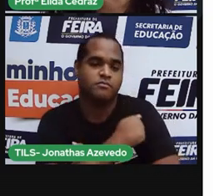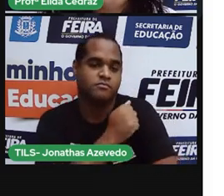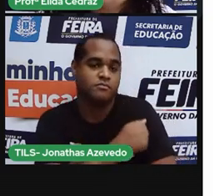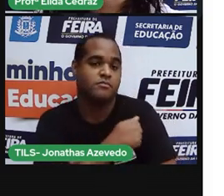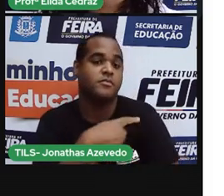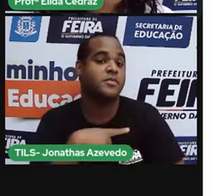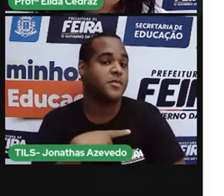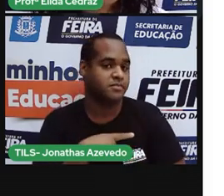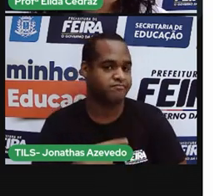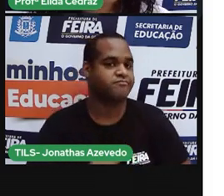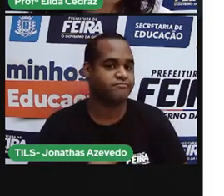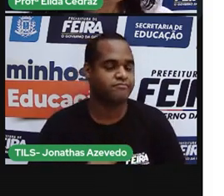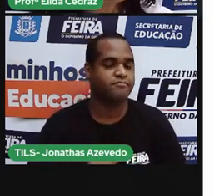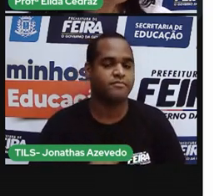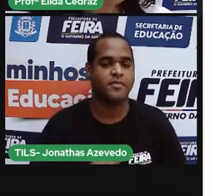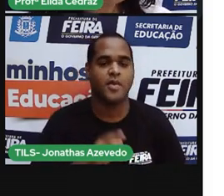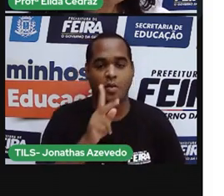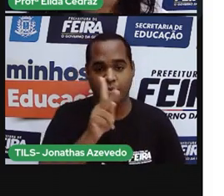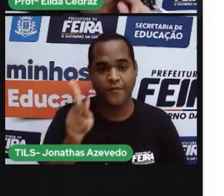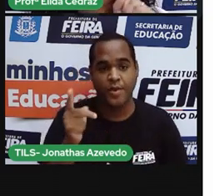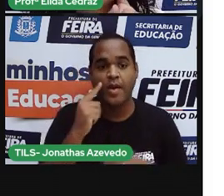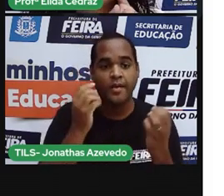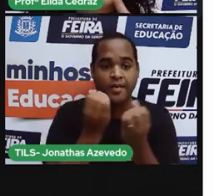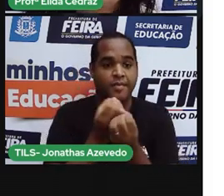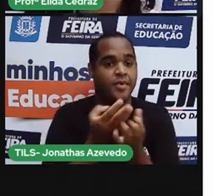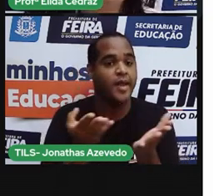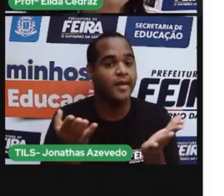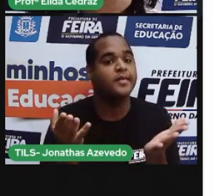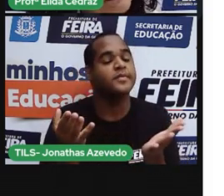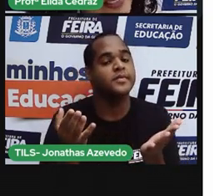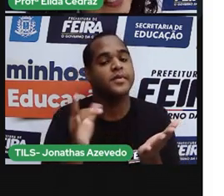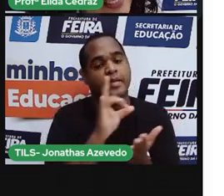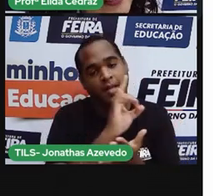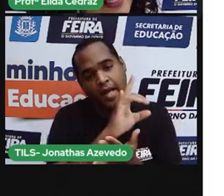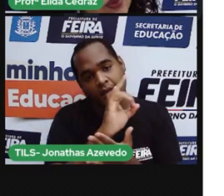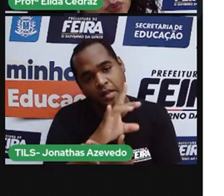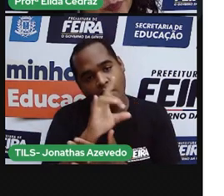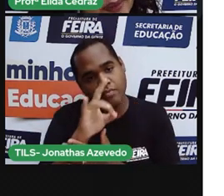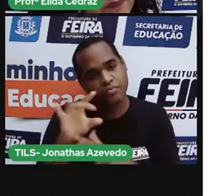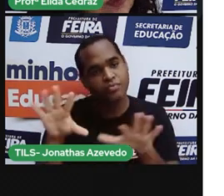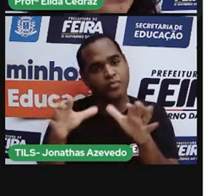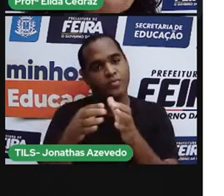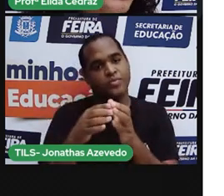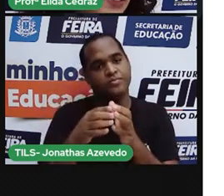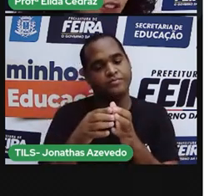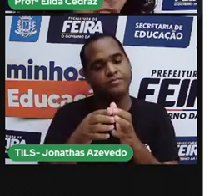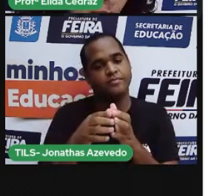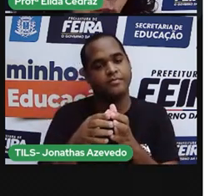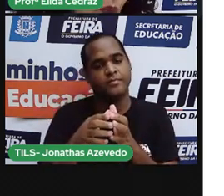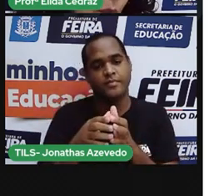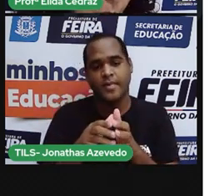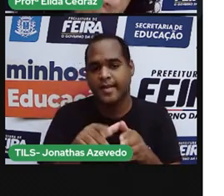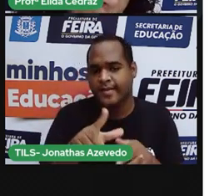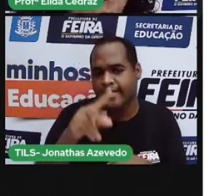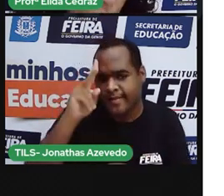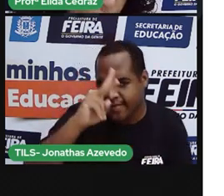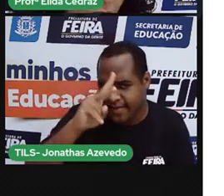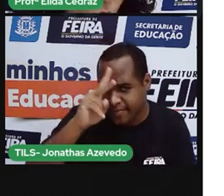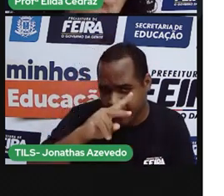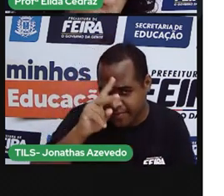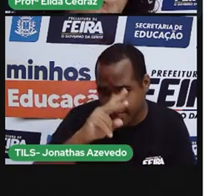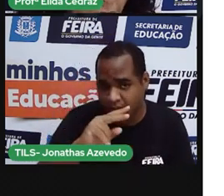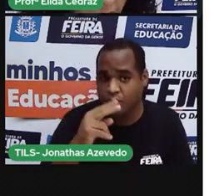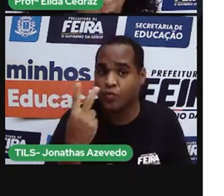ano. E o professor vai distribuir uma bandeirinha para cada dupla. Vocês lembram